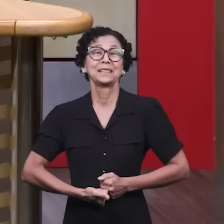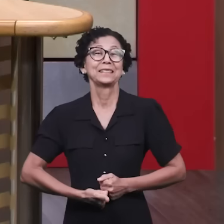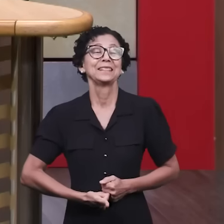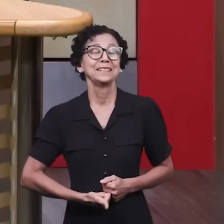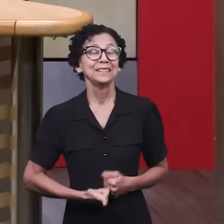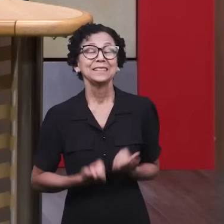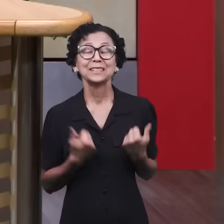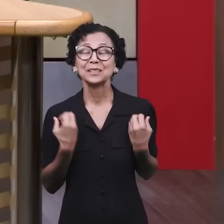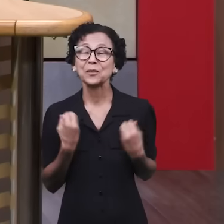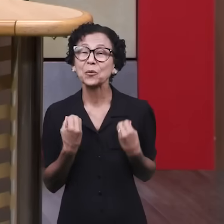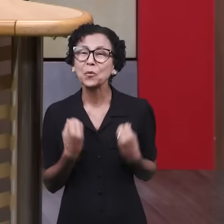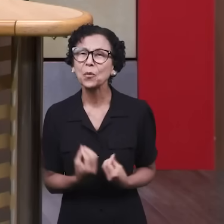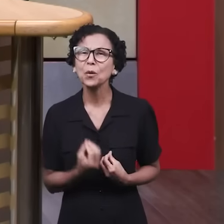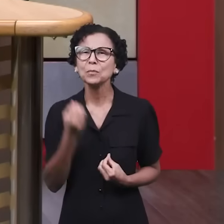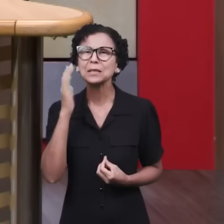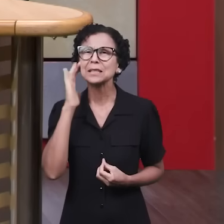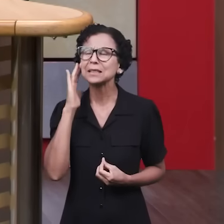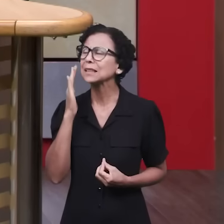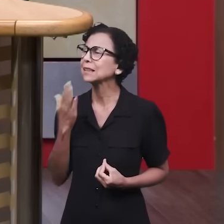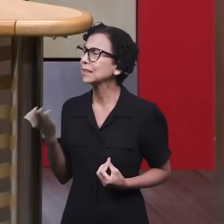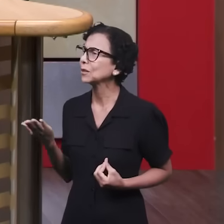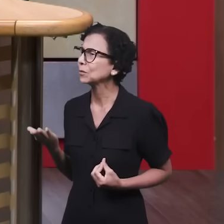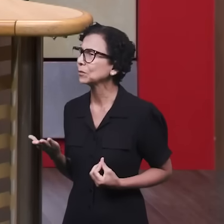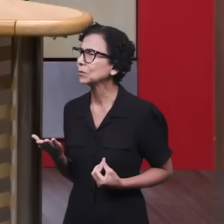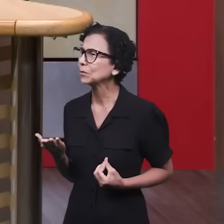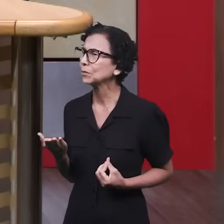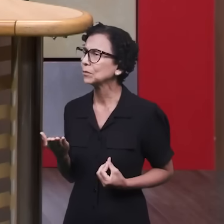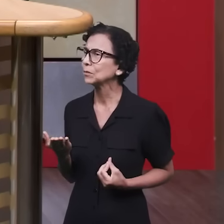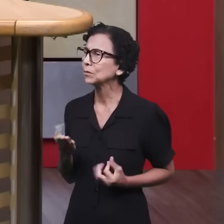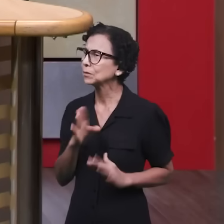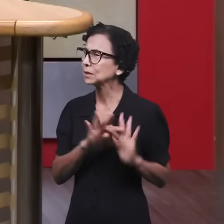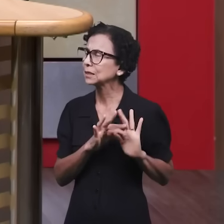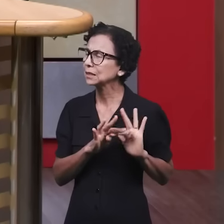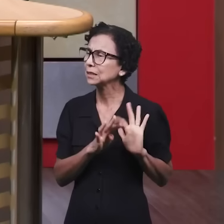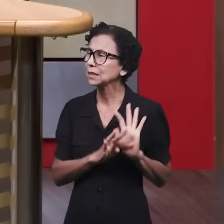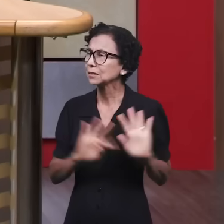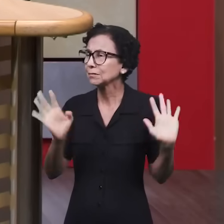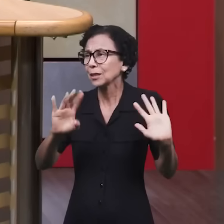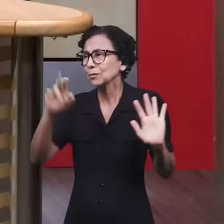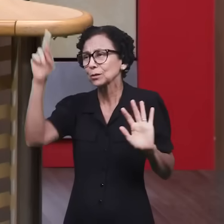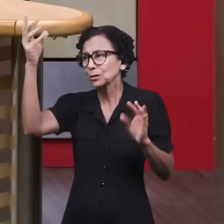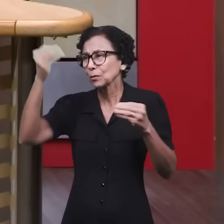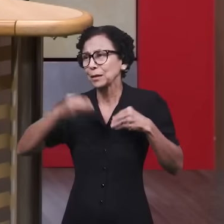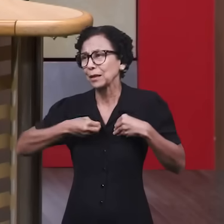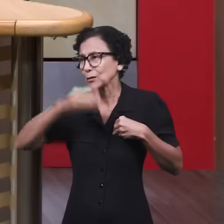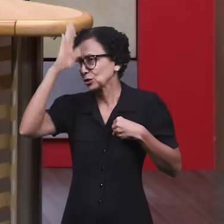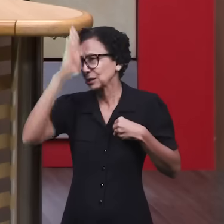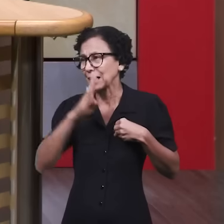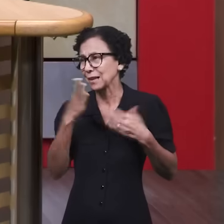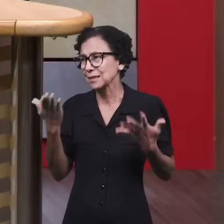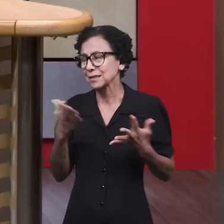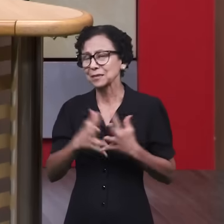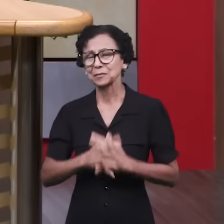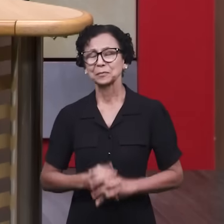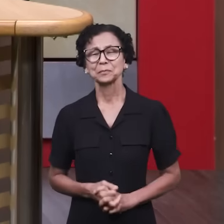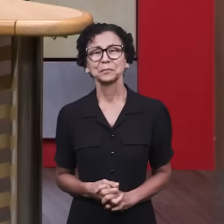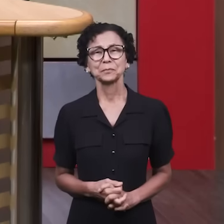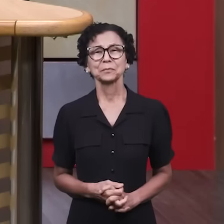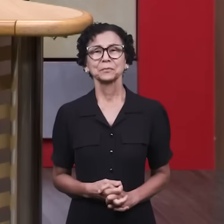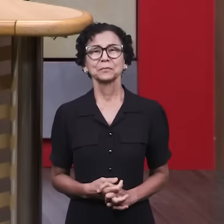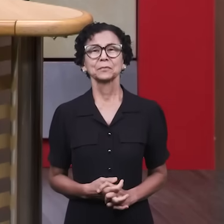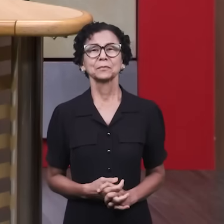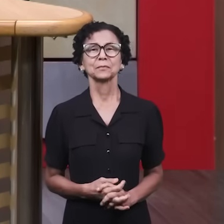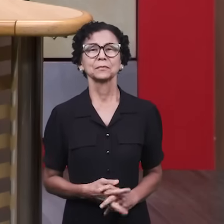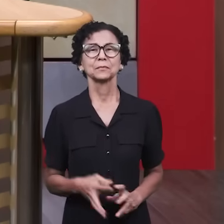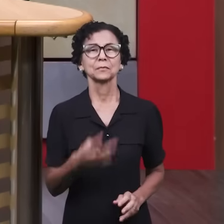você raciocinou isso? Não, isso aqui veio de graça para mim. E há uma coisa, Amadeu, que o pastor José te falou, e a gente está testificando